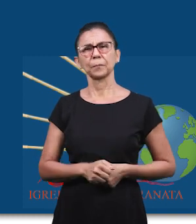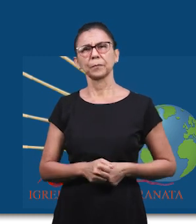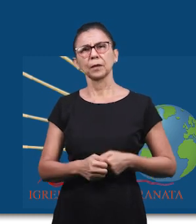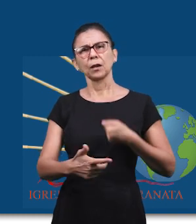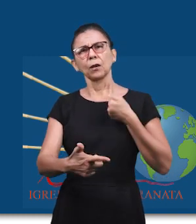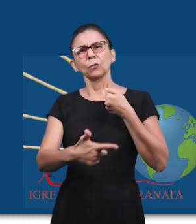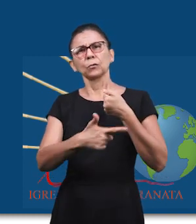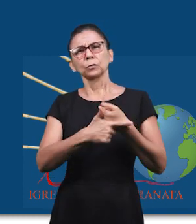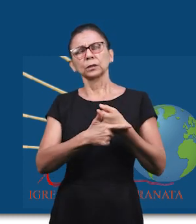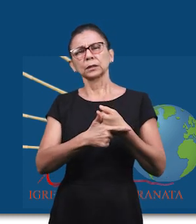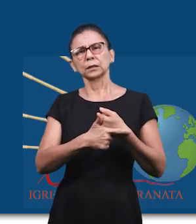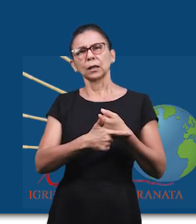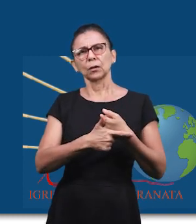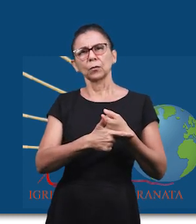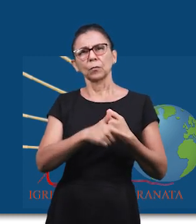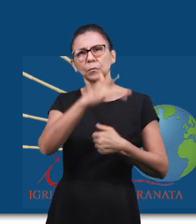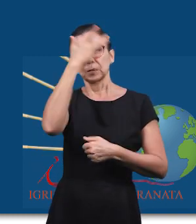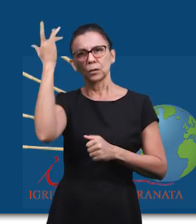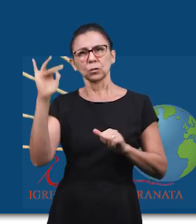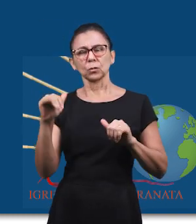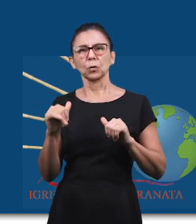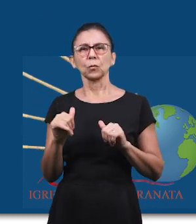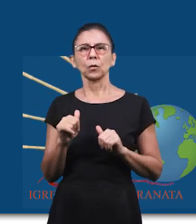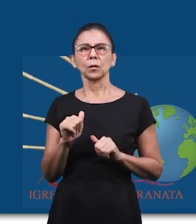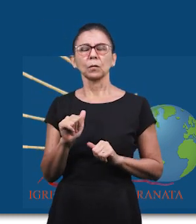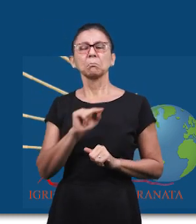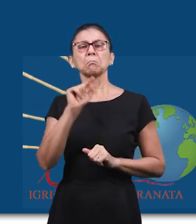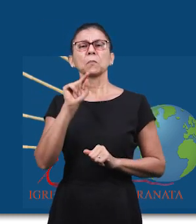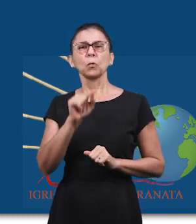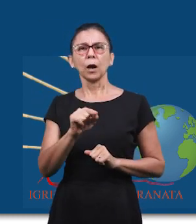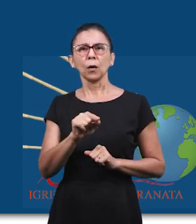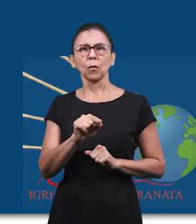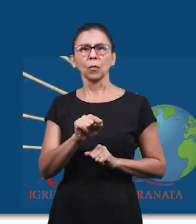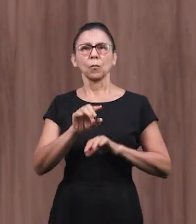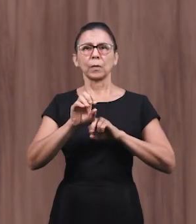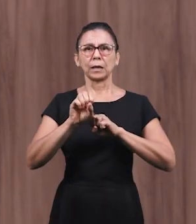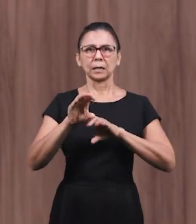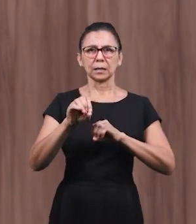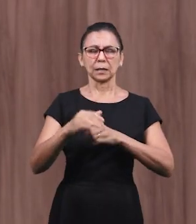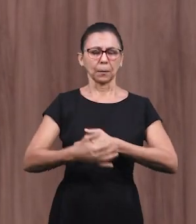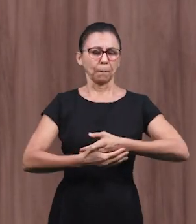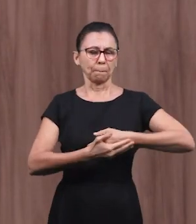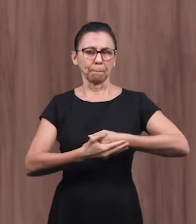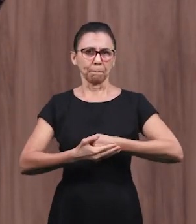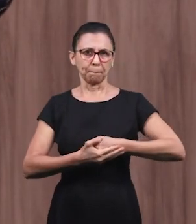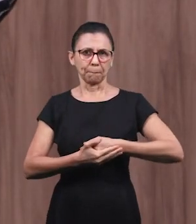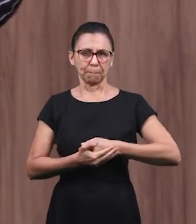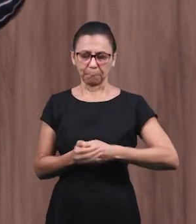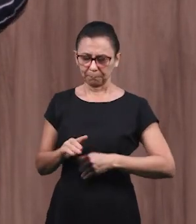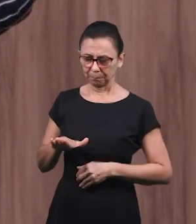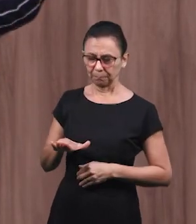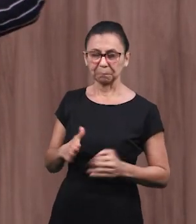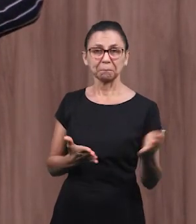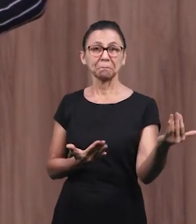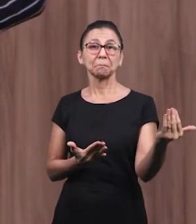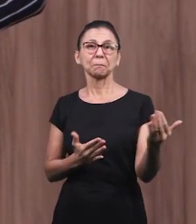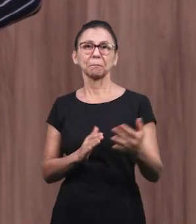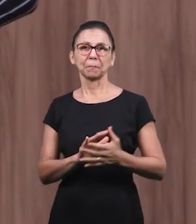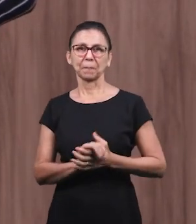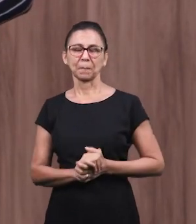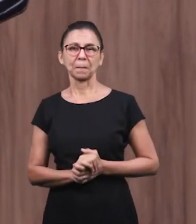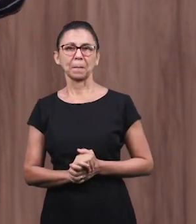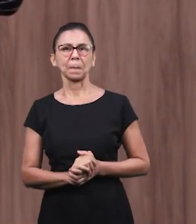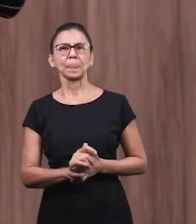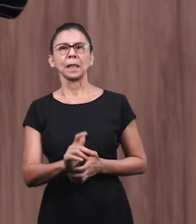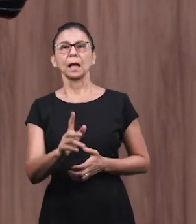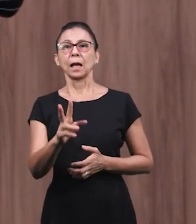educar bebês, crianças, adolescentes e jovens? Para responder essas questões, nos baseamos na